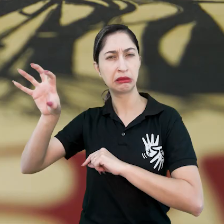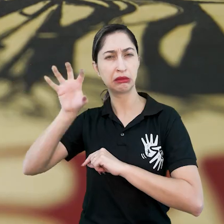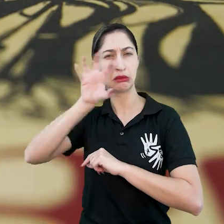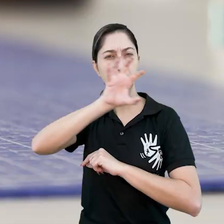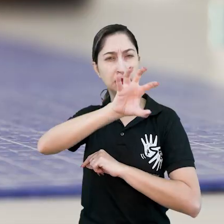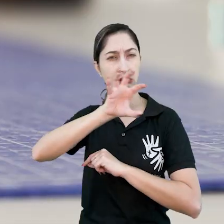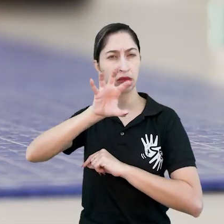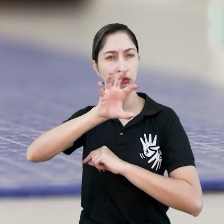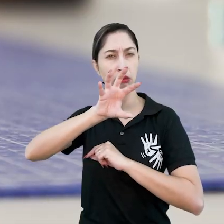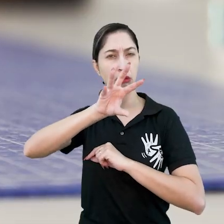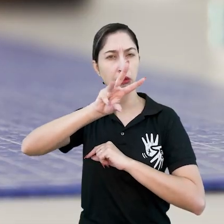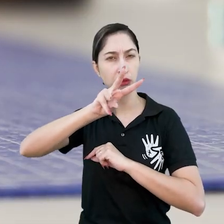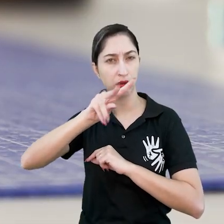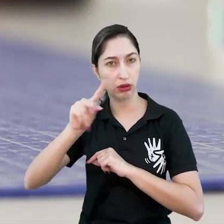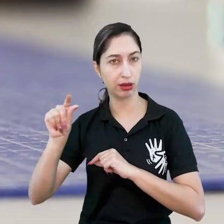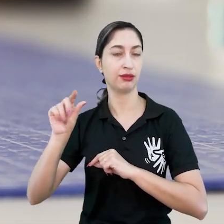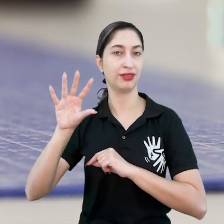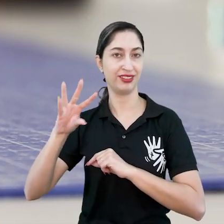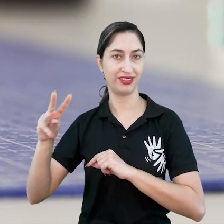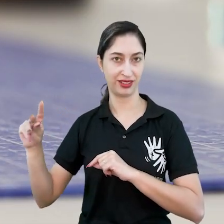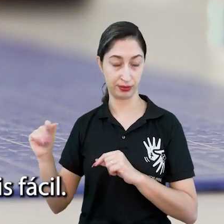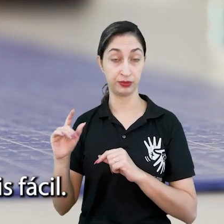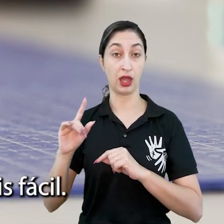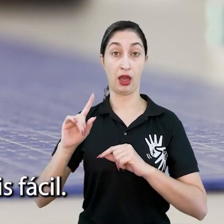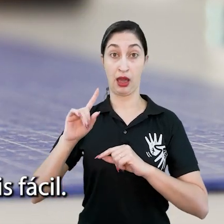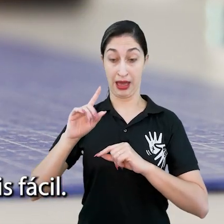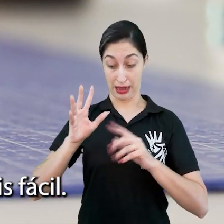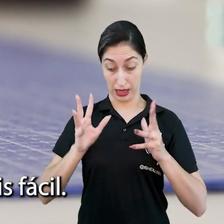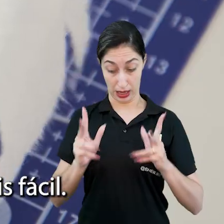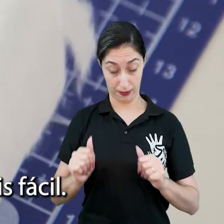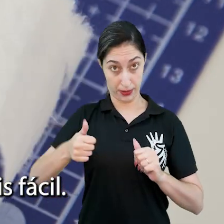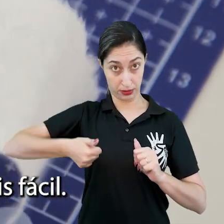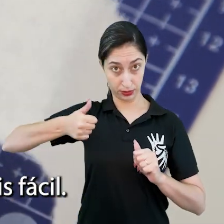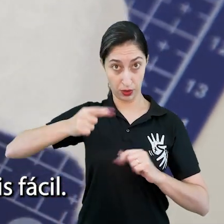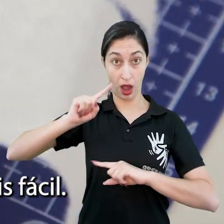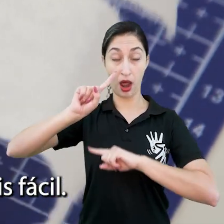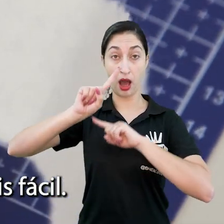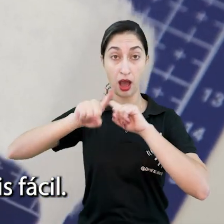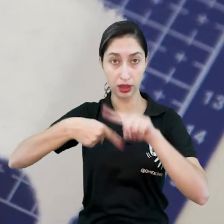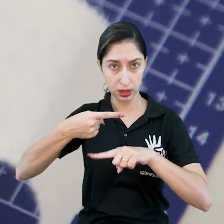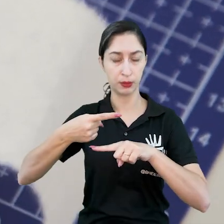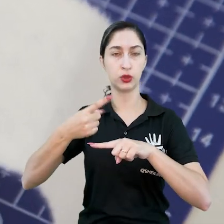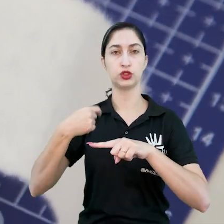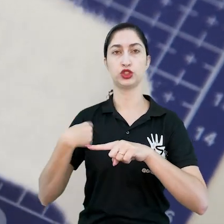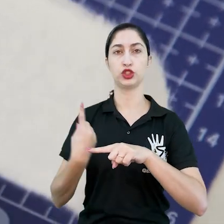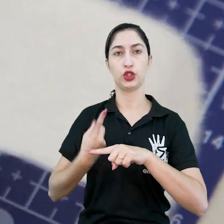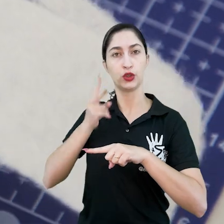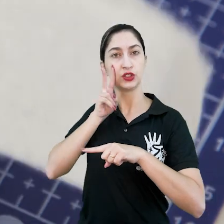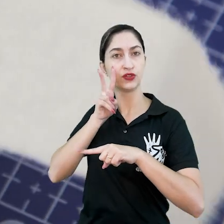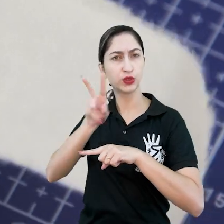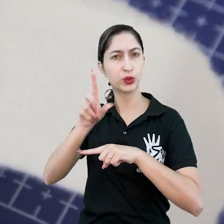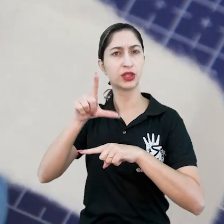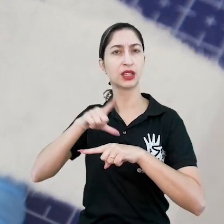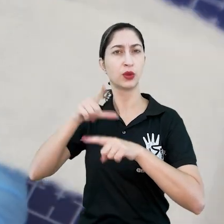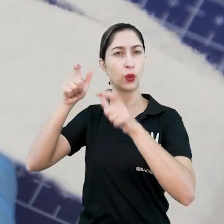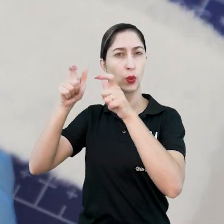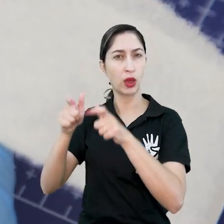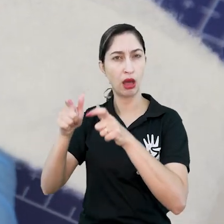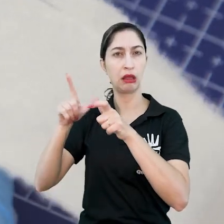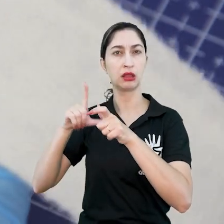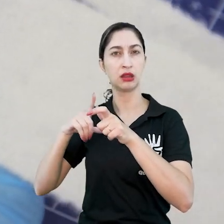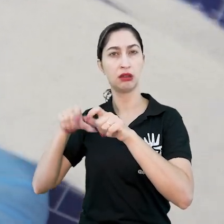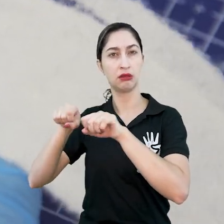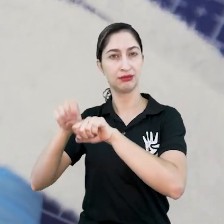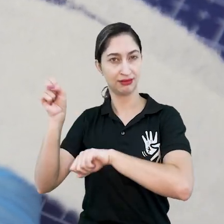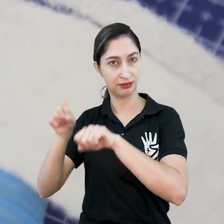manchas. Depois dessa limpeza, a gente foi fazer vou chamar de reconstituição para ficar mais fácil. Nesses pontos onde havia fibras